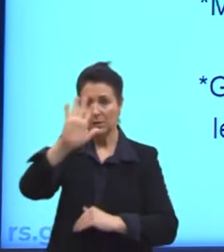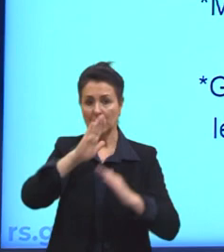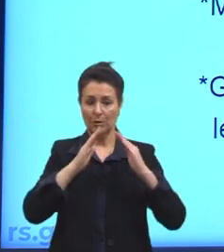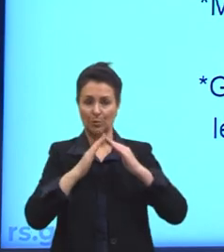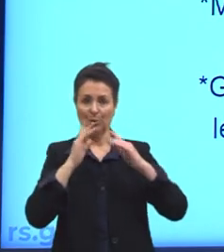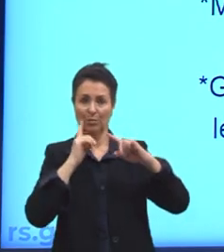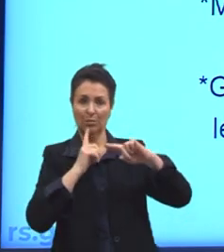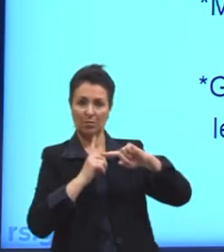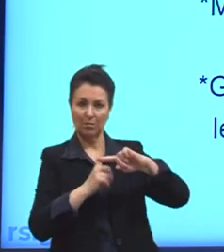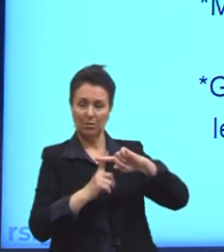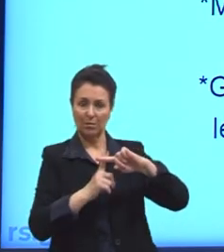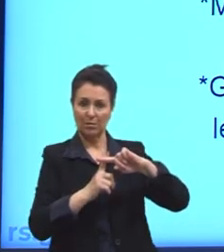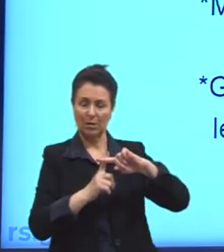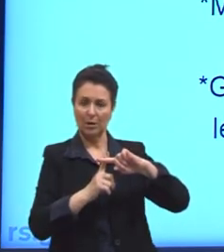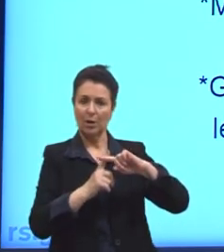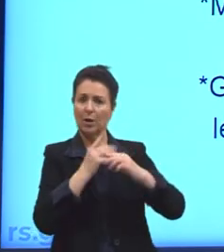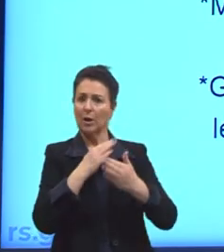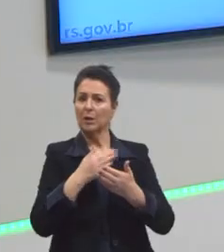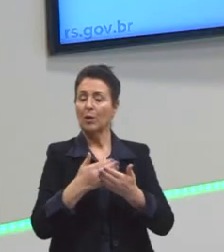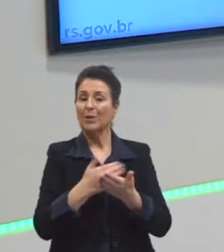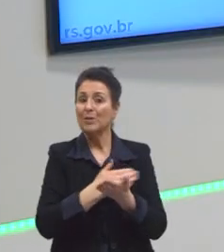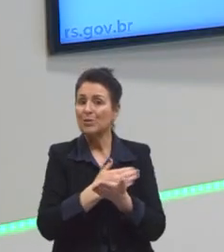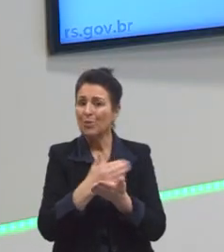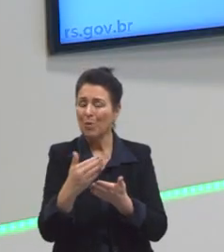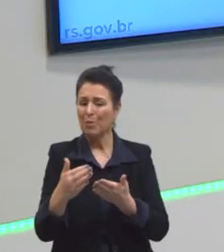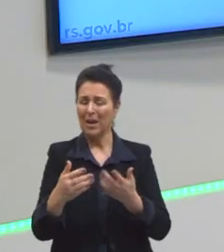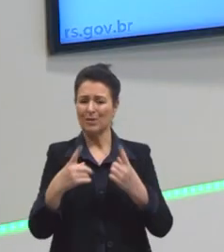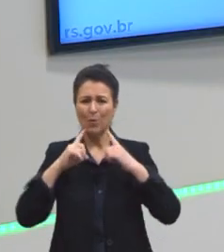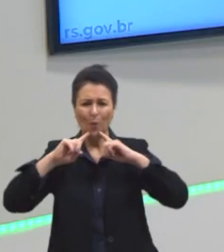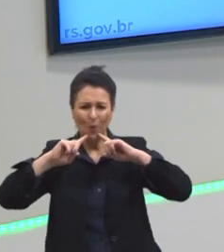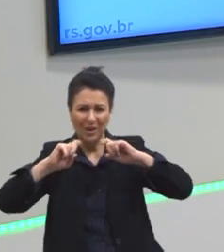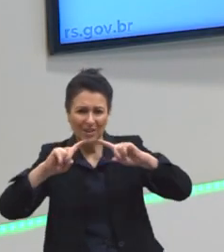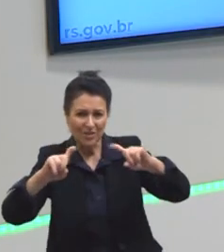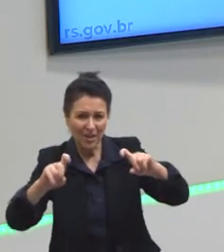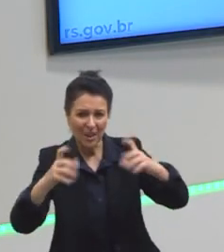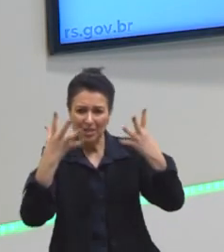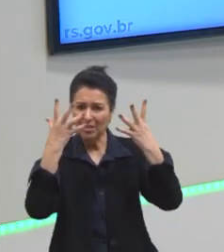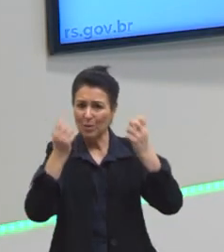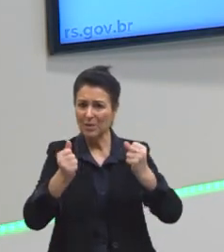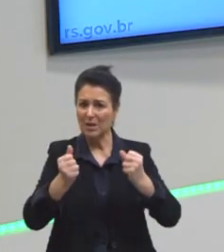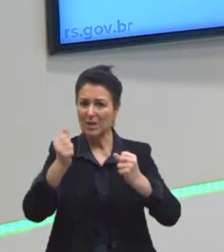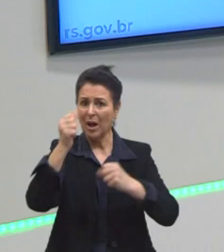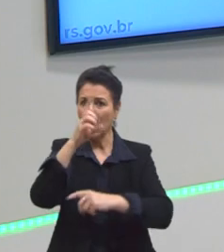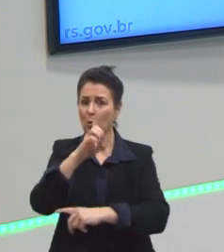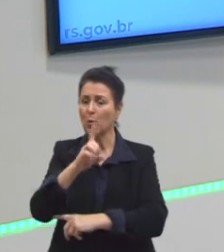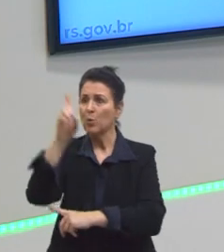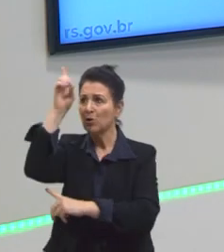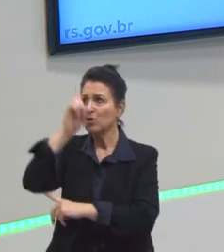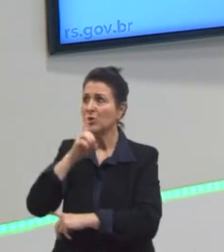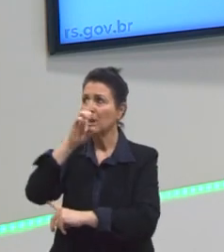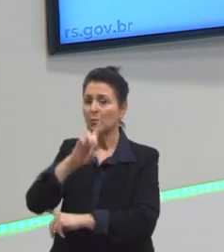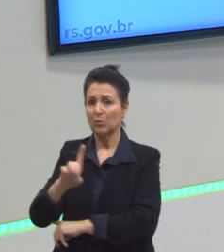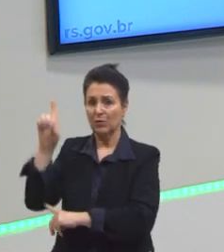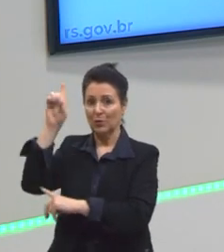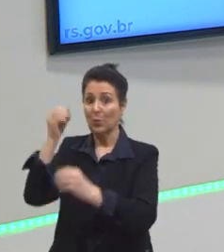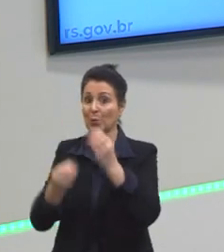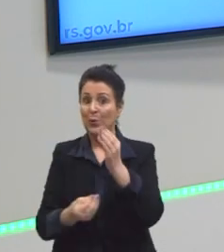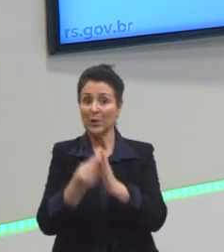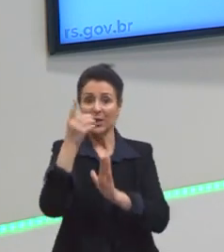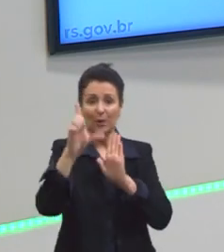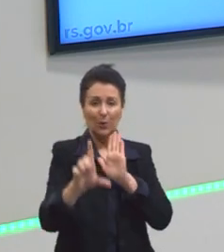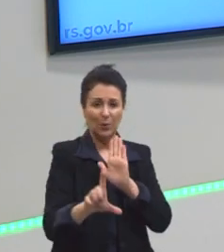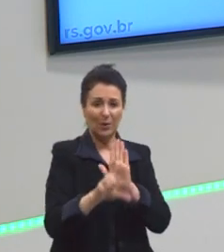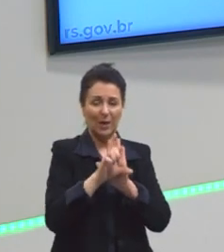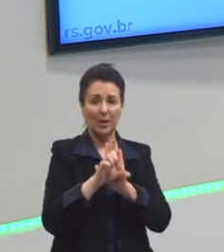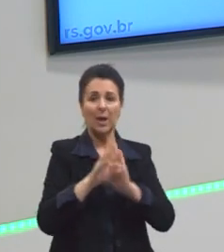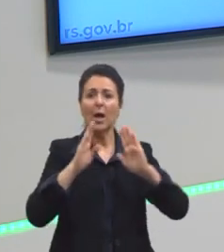igreja são os camaradas que começam a criticar essa teoria do direito divino né através da criação das leis e como a igreja tinha